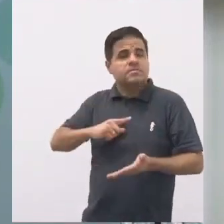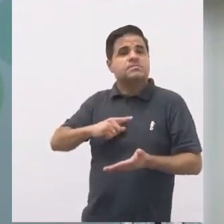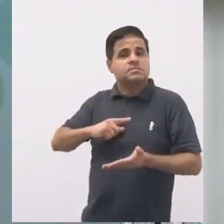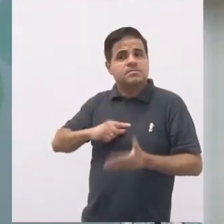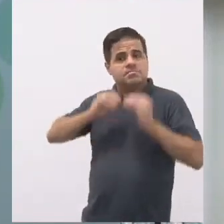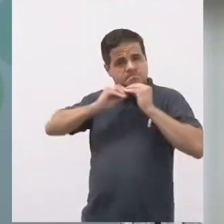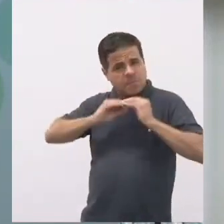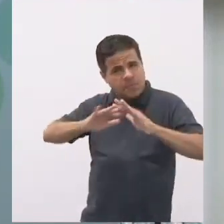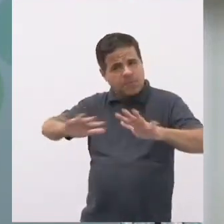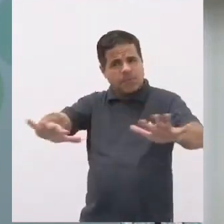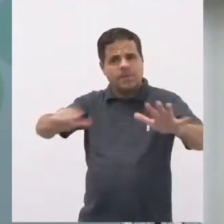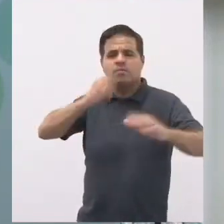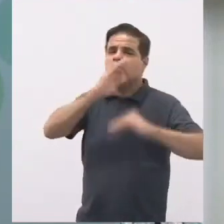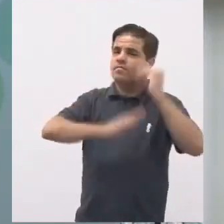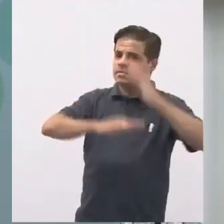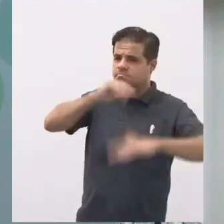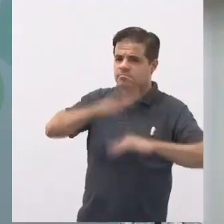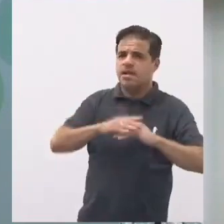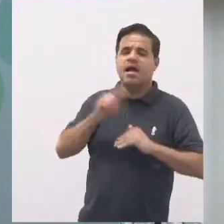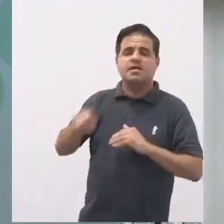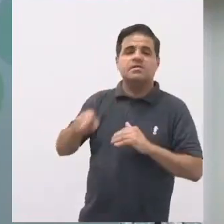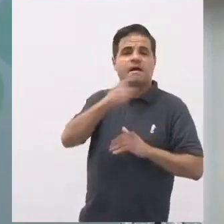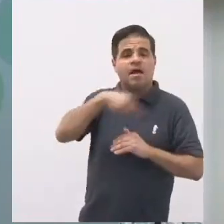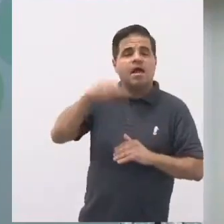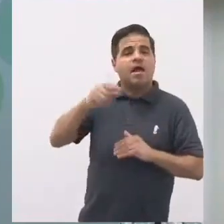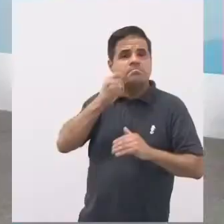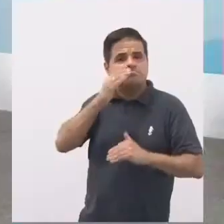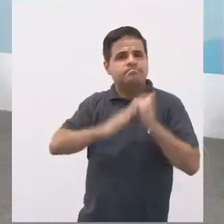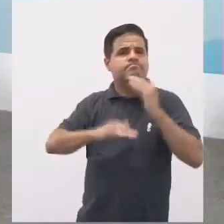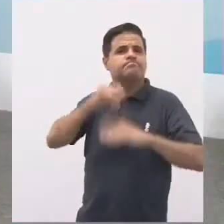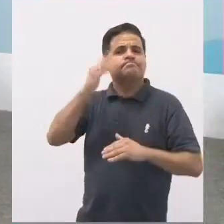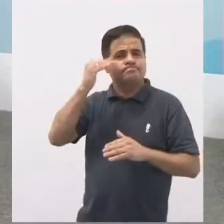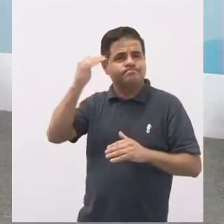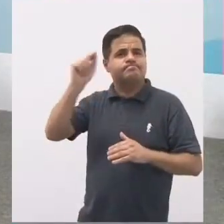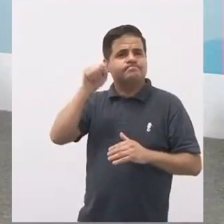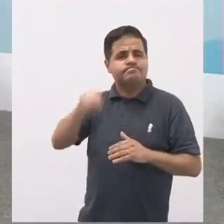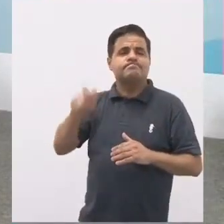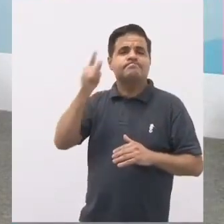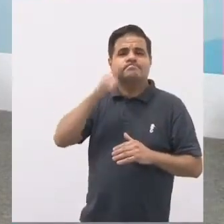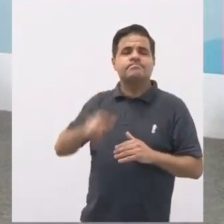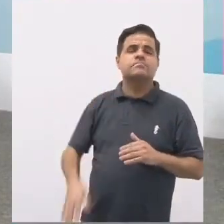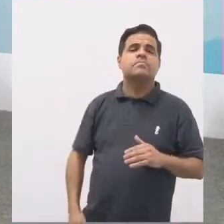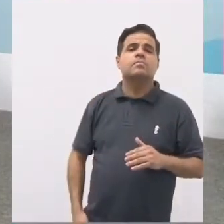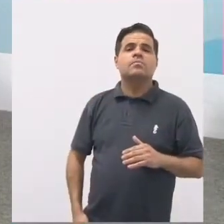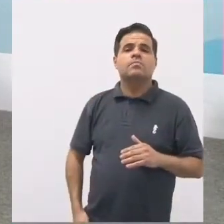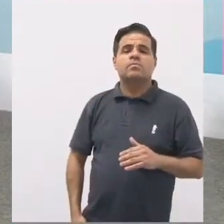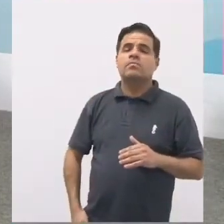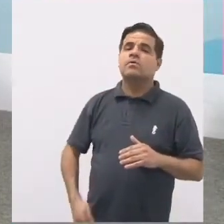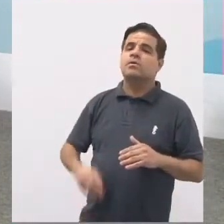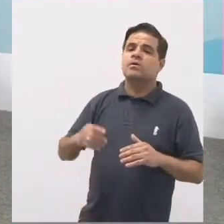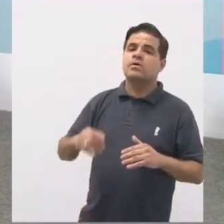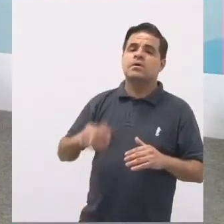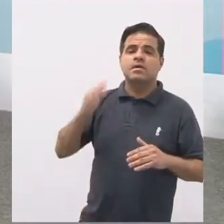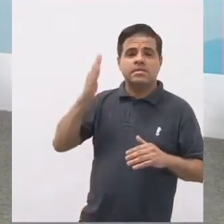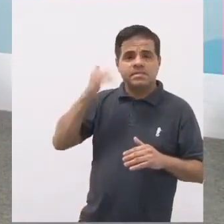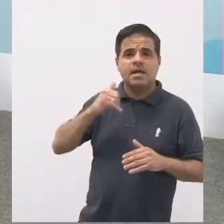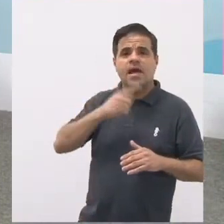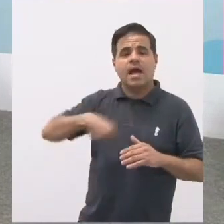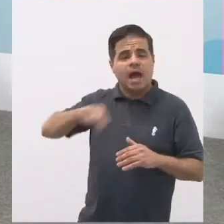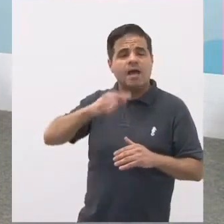a disseminação de novas práticas que são bem-sucedidas, né, Marcelo? Dos profissionais da educação. A gente sabe